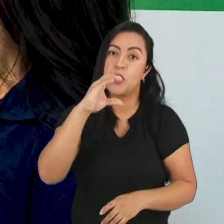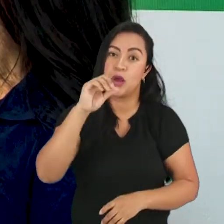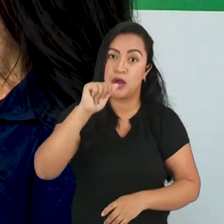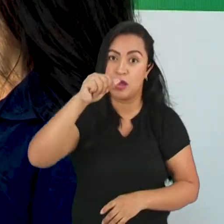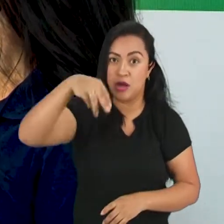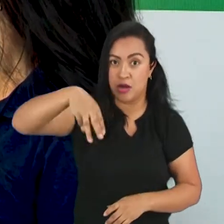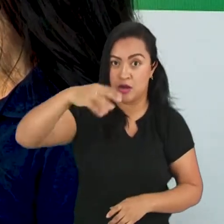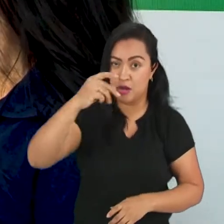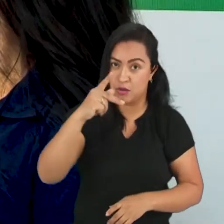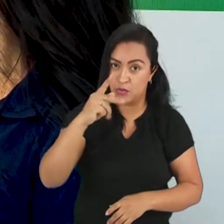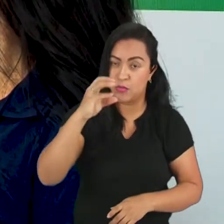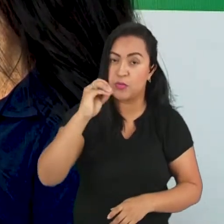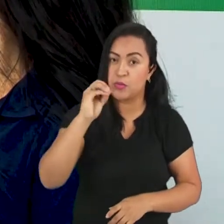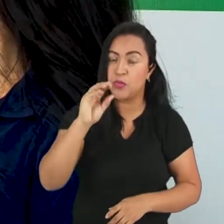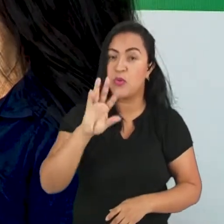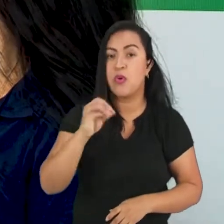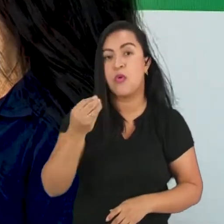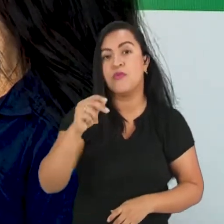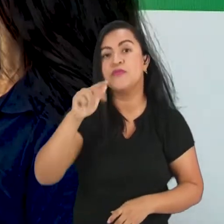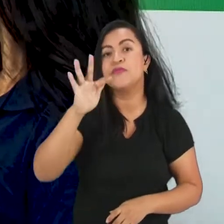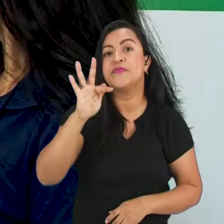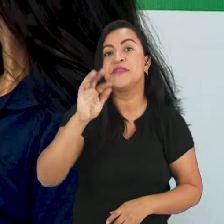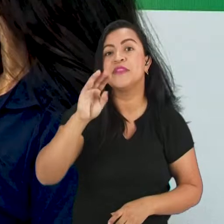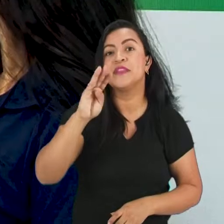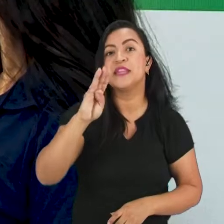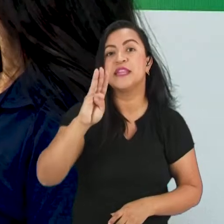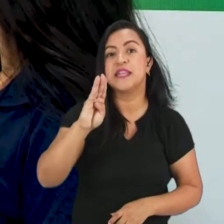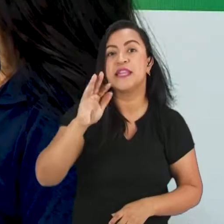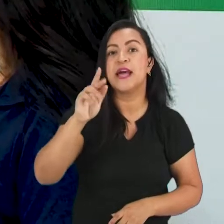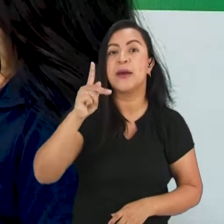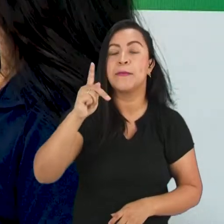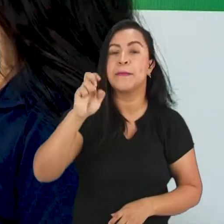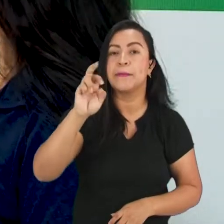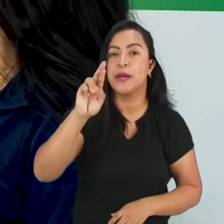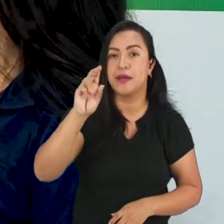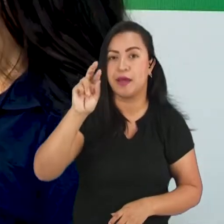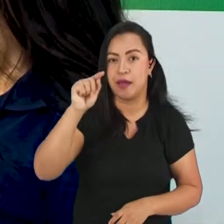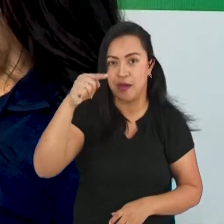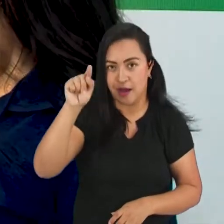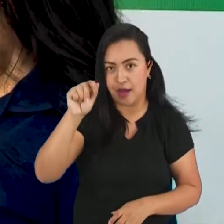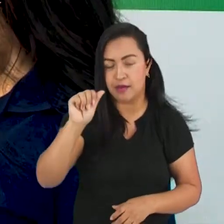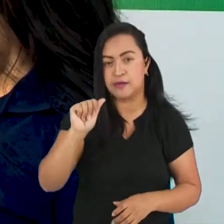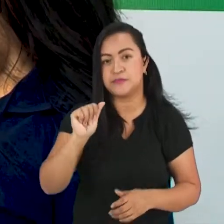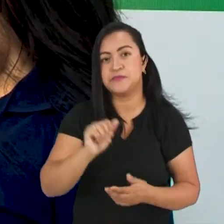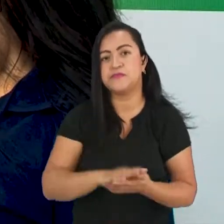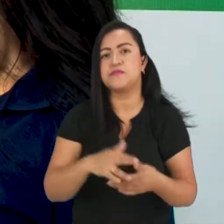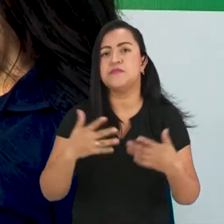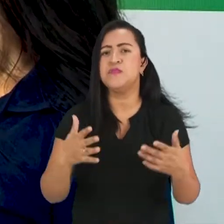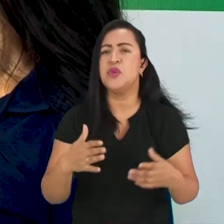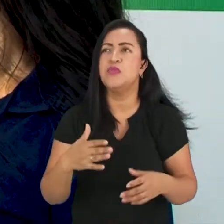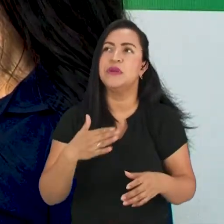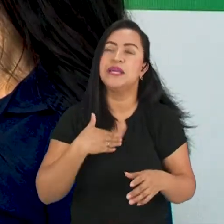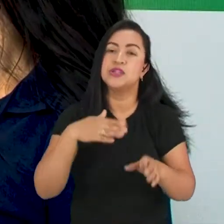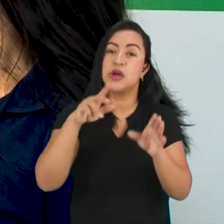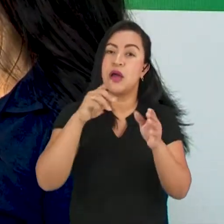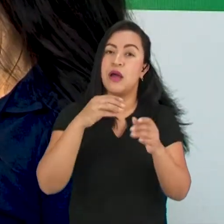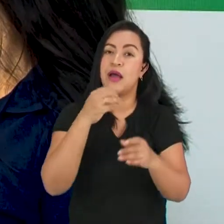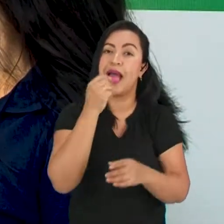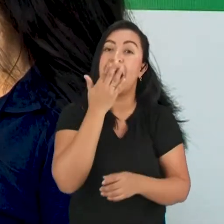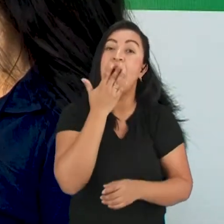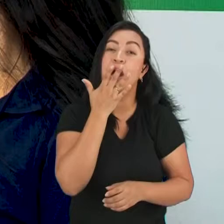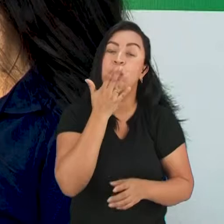mede 19,5 centímetros e pesa 43 gramas. Em geral, ela tem as costas azuis e o peito